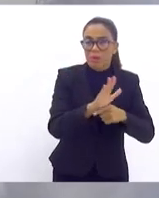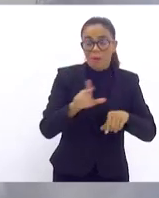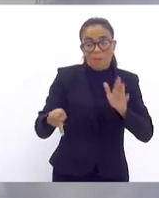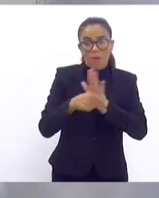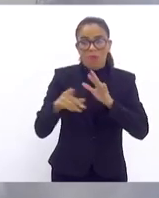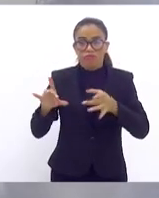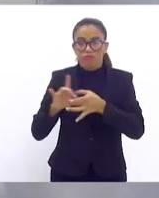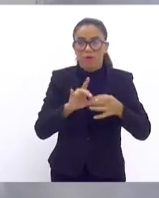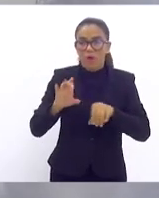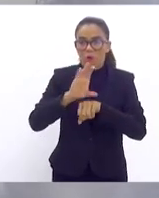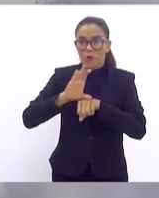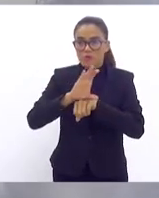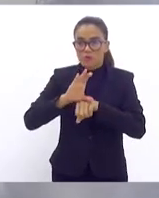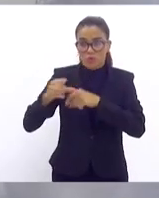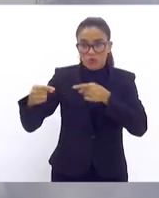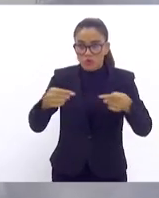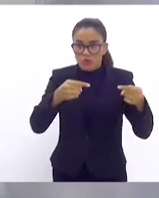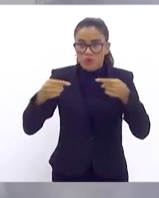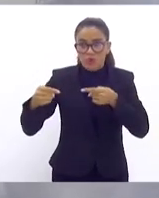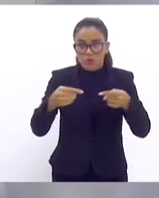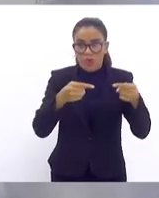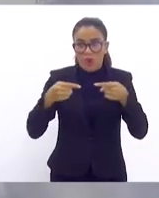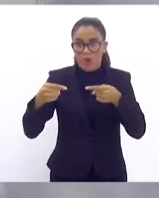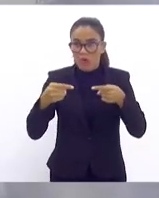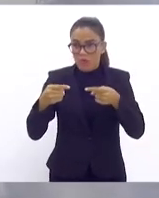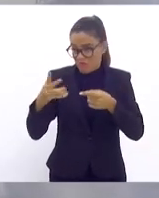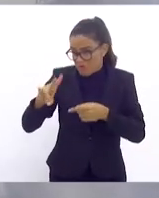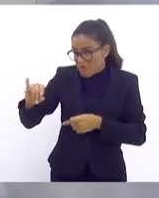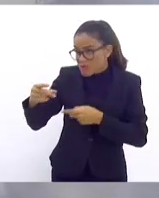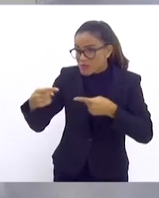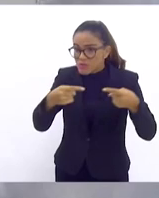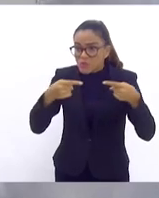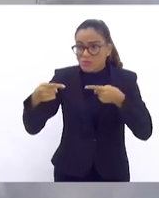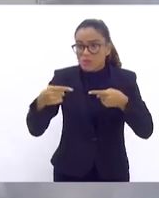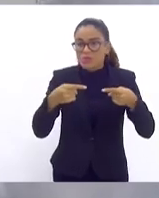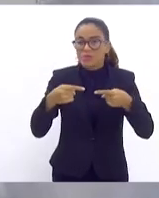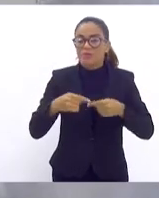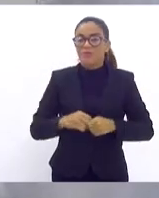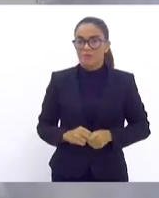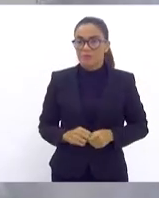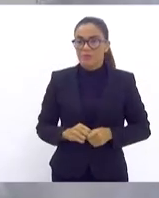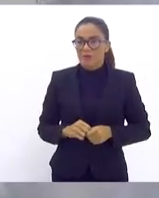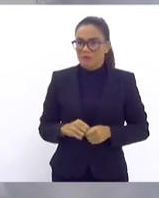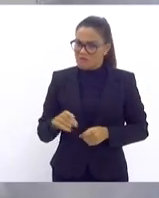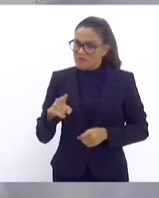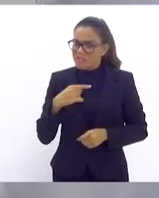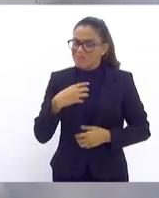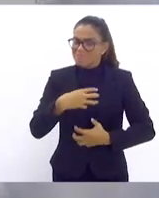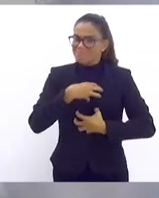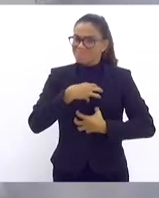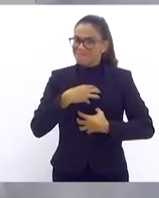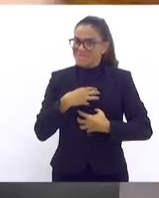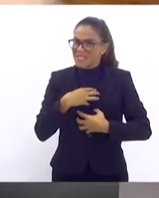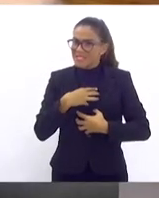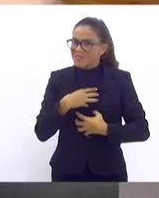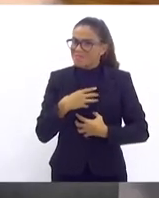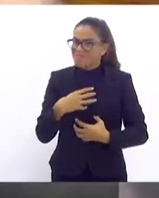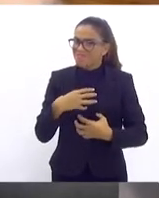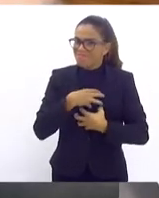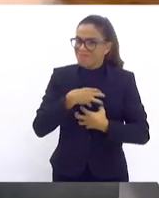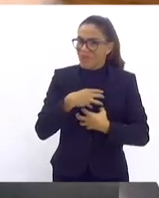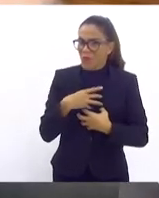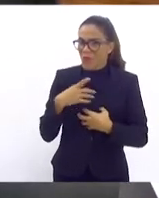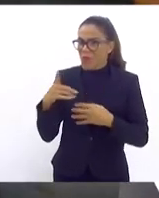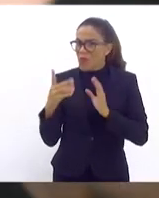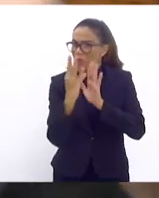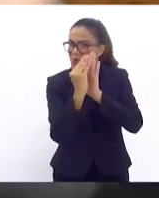constitucionalidade. Em discussão. Senhor presidente. Para discutir, deputado Vinícius Cozzolino. Se identificou com a matéria, deputado Vinícius Cozzolino? Não.